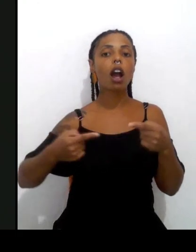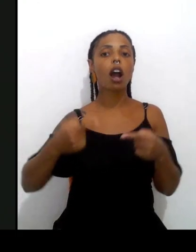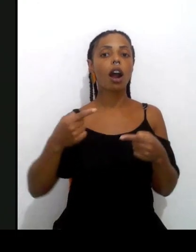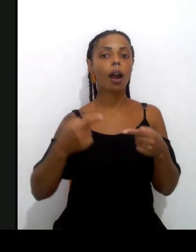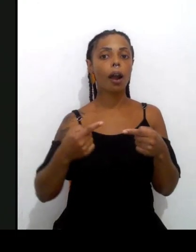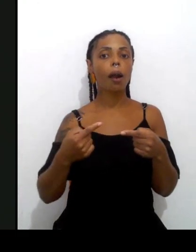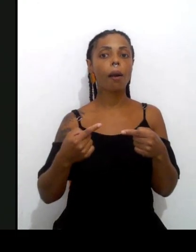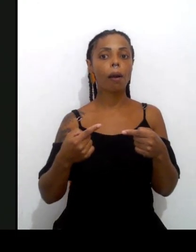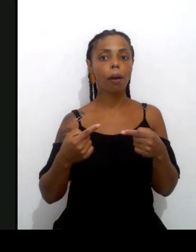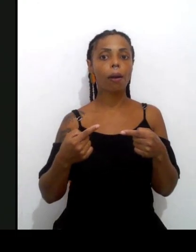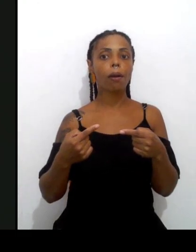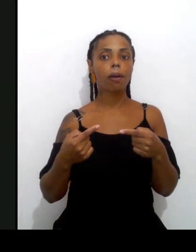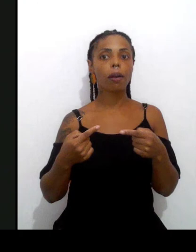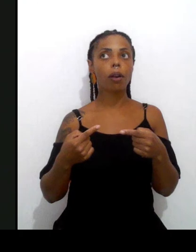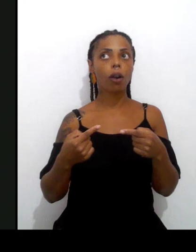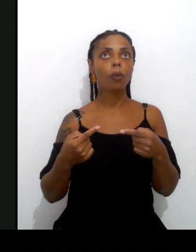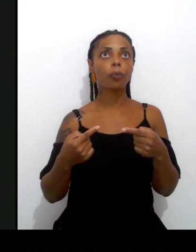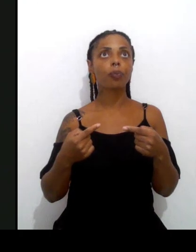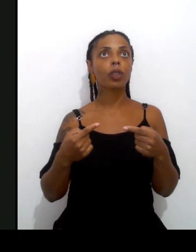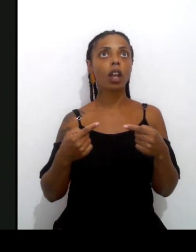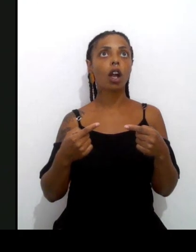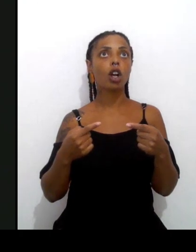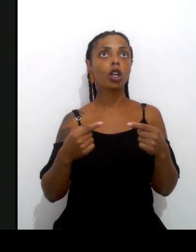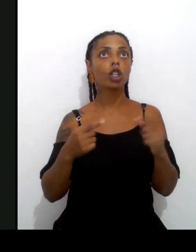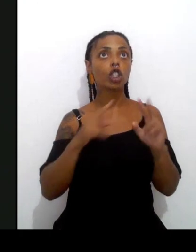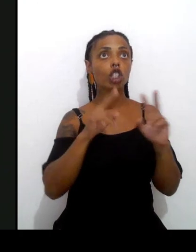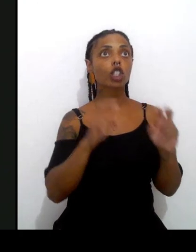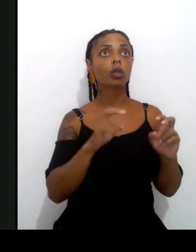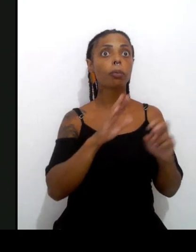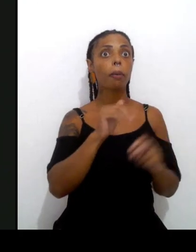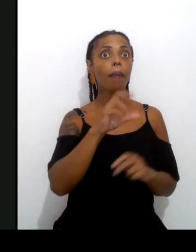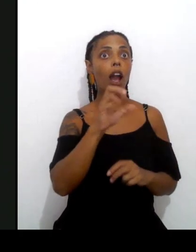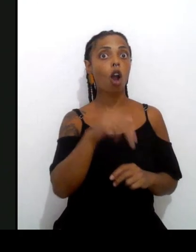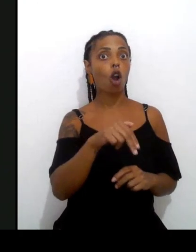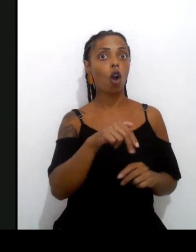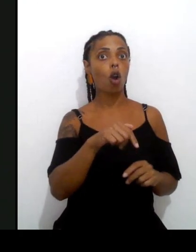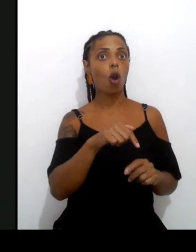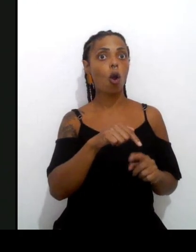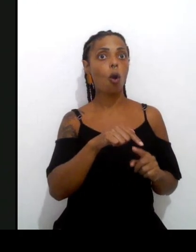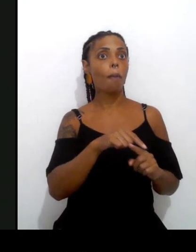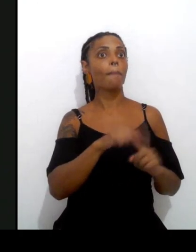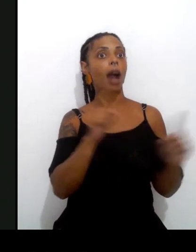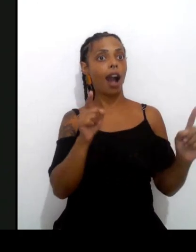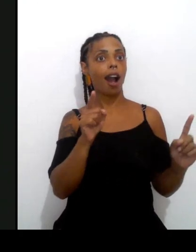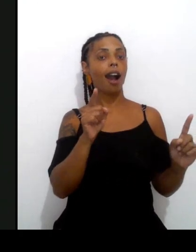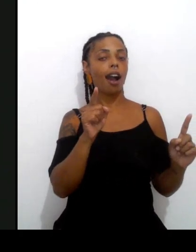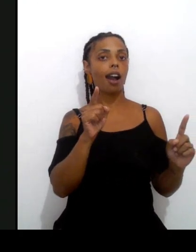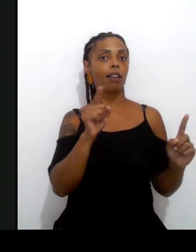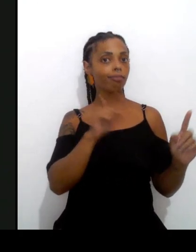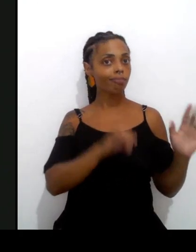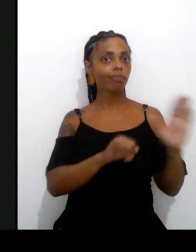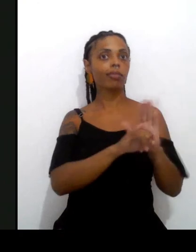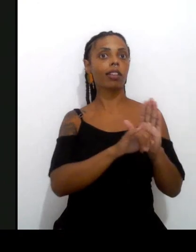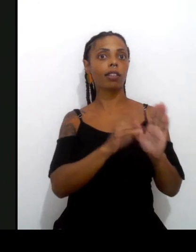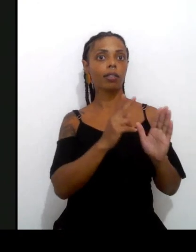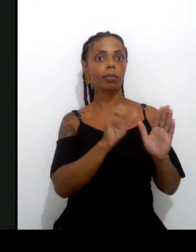o bacon homoafetivo por exemplo é o bom